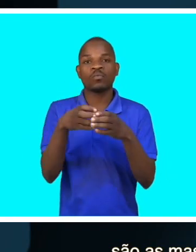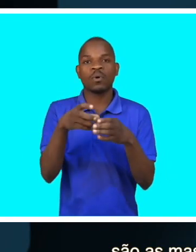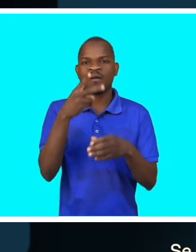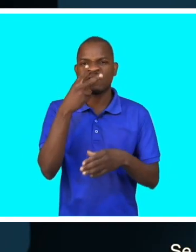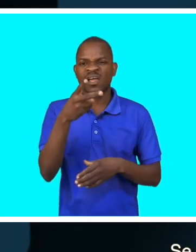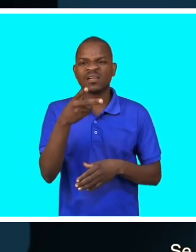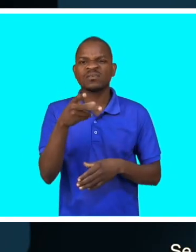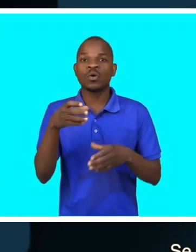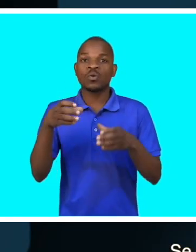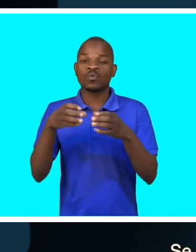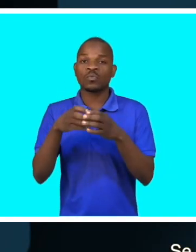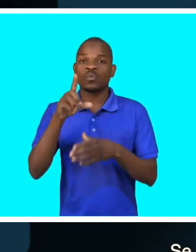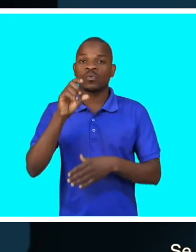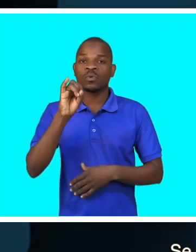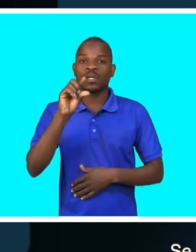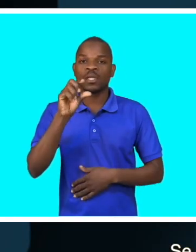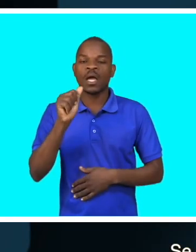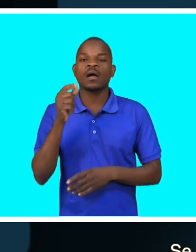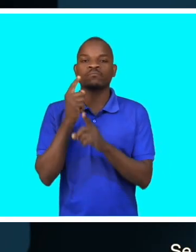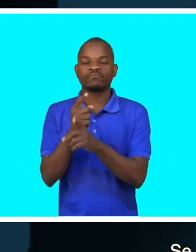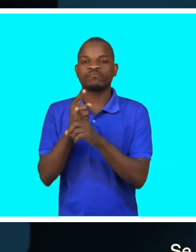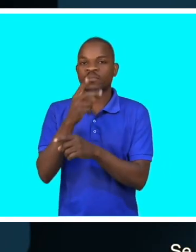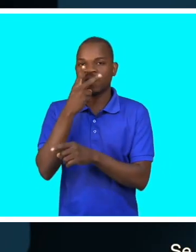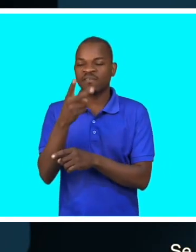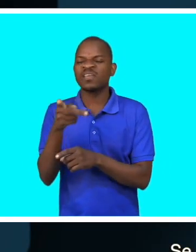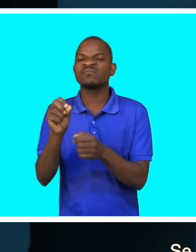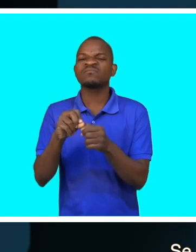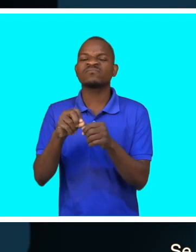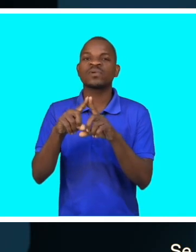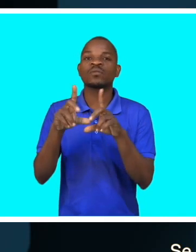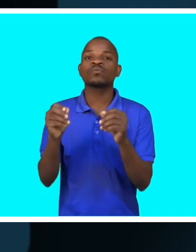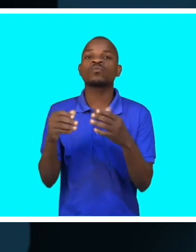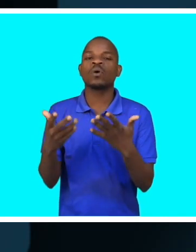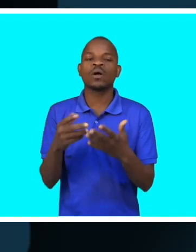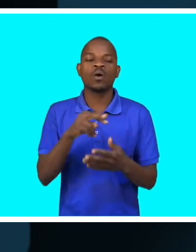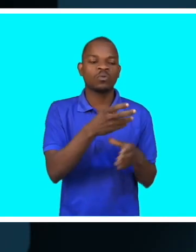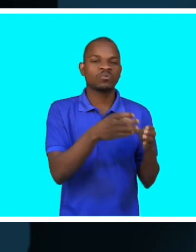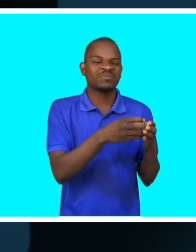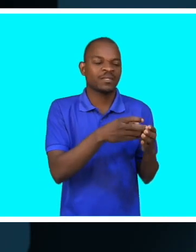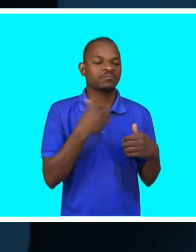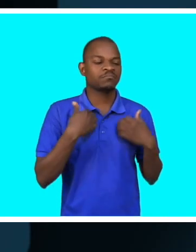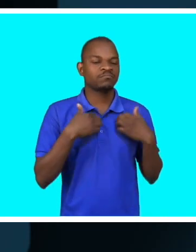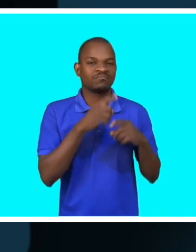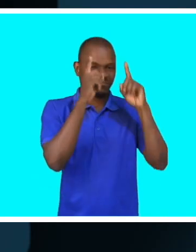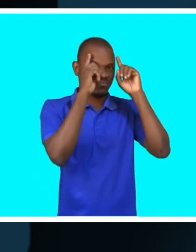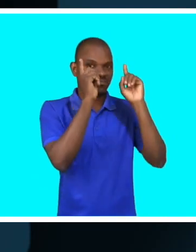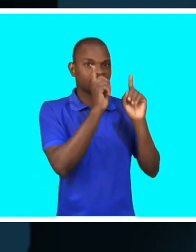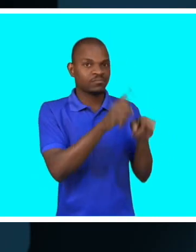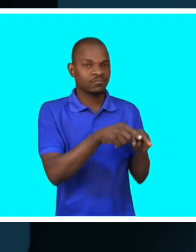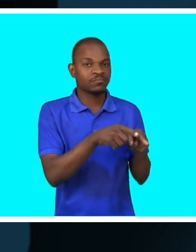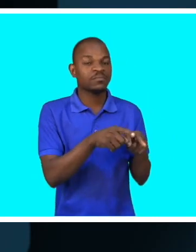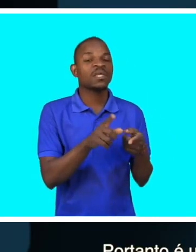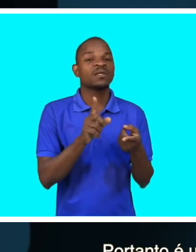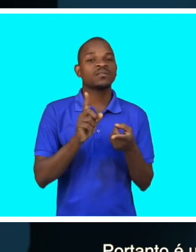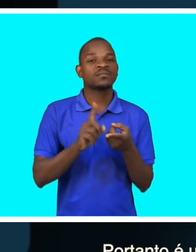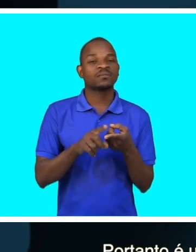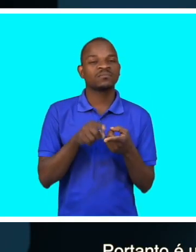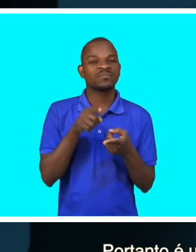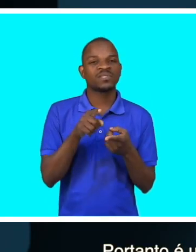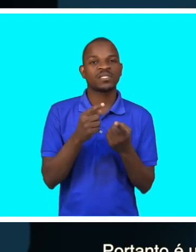certa equipa. Se, por exemplo, são da liga, só vão para ver a liga, aquilo que a liga faz. E aquilo que as outras equipes fazem não estão aí.